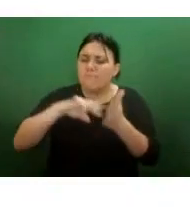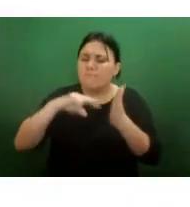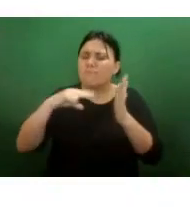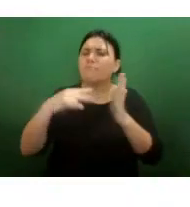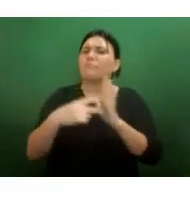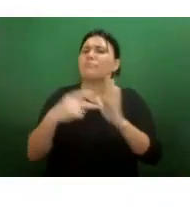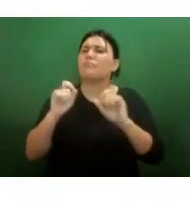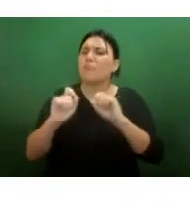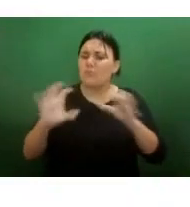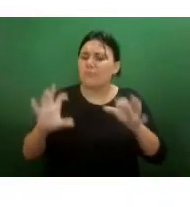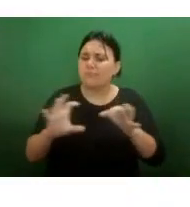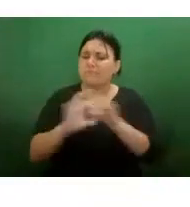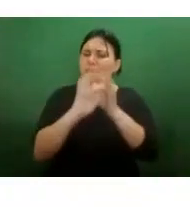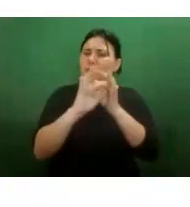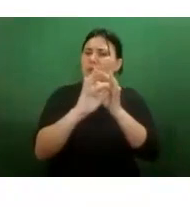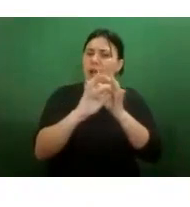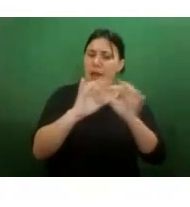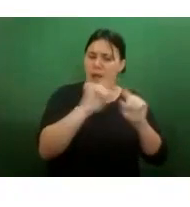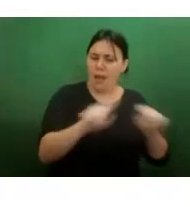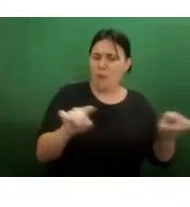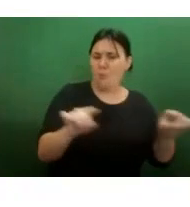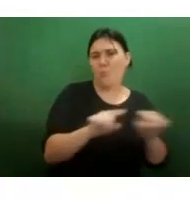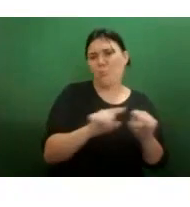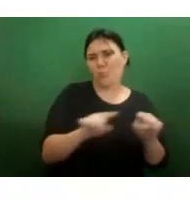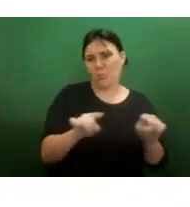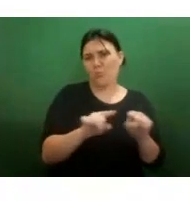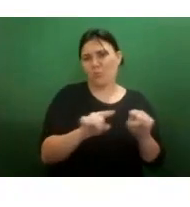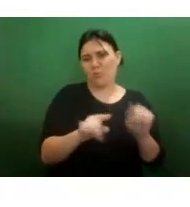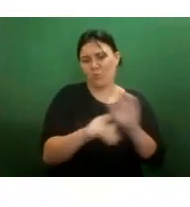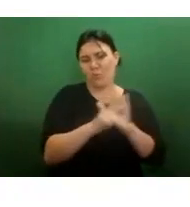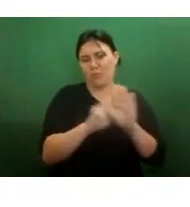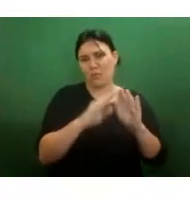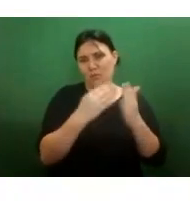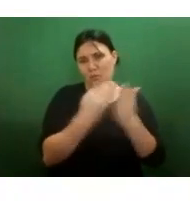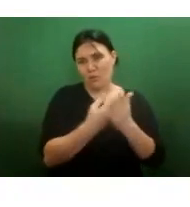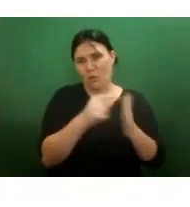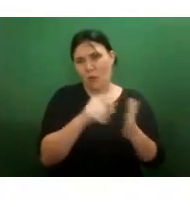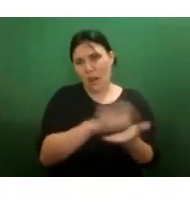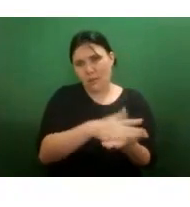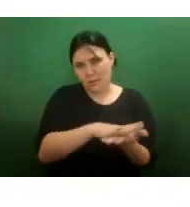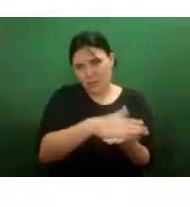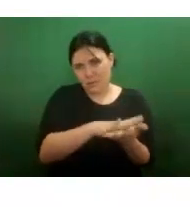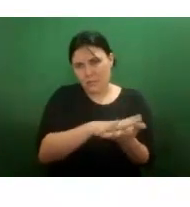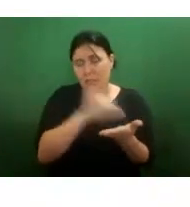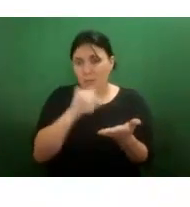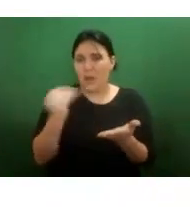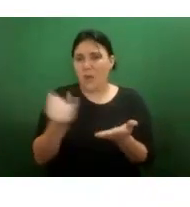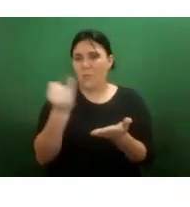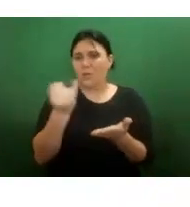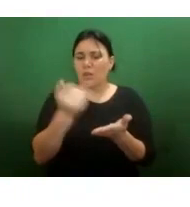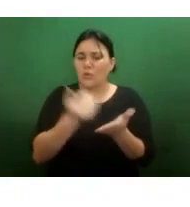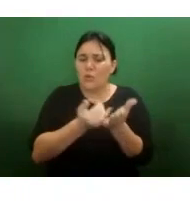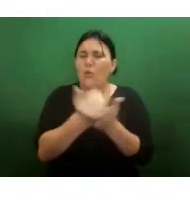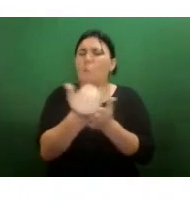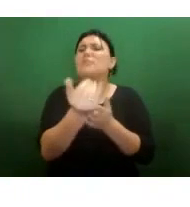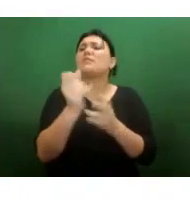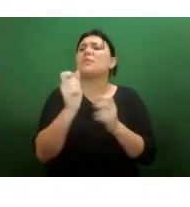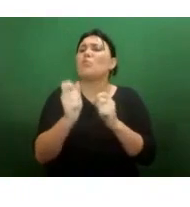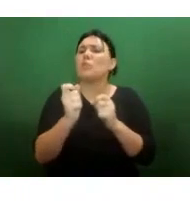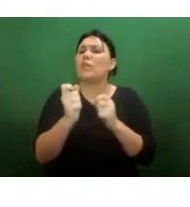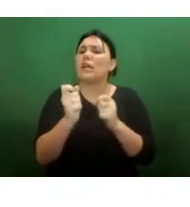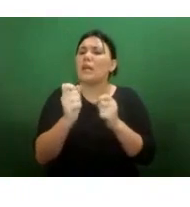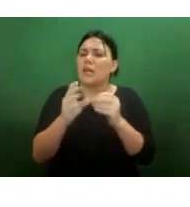com esse enredo. Né? Então, tudo isso é muito importante. Então, nós fomos criando esses modelos,